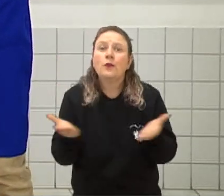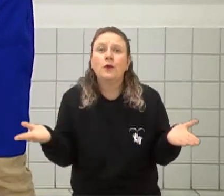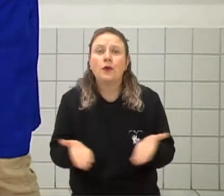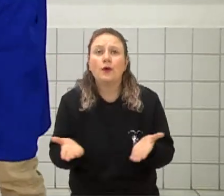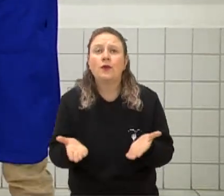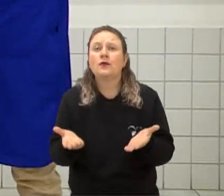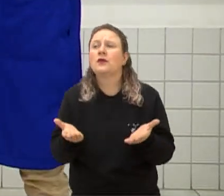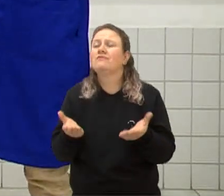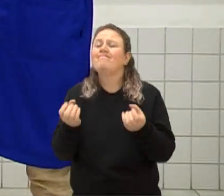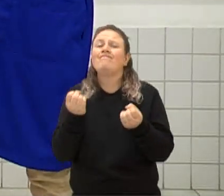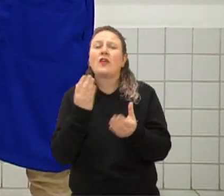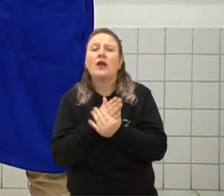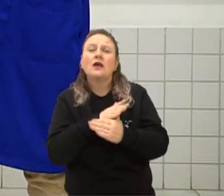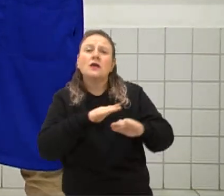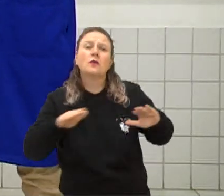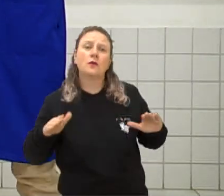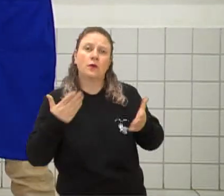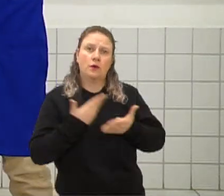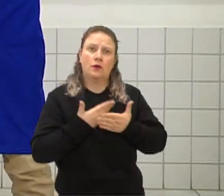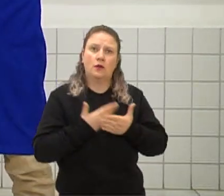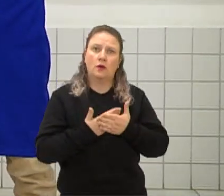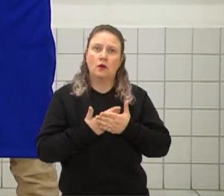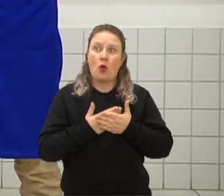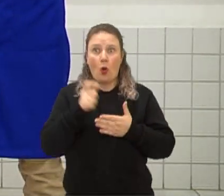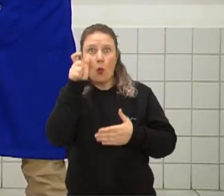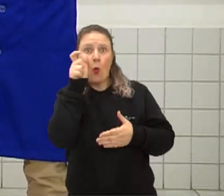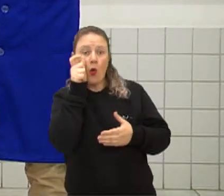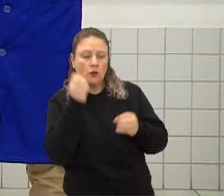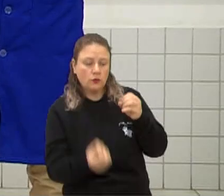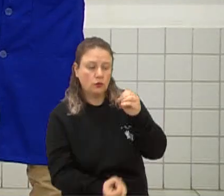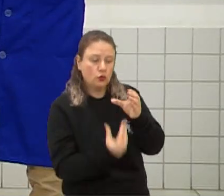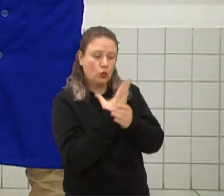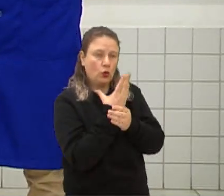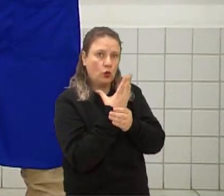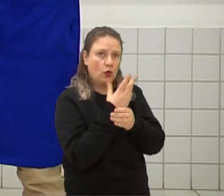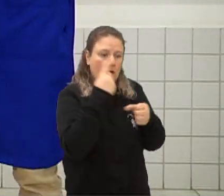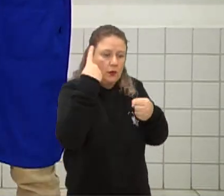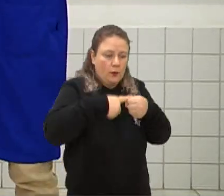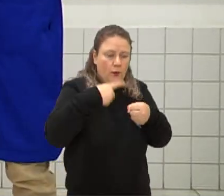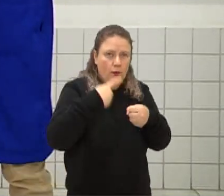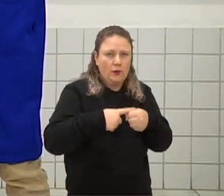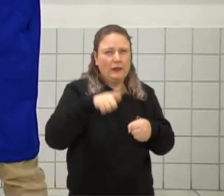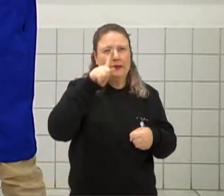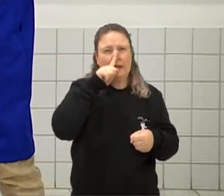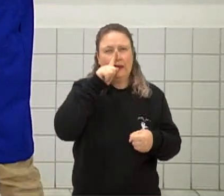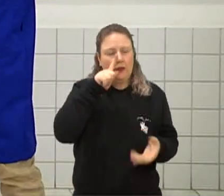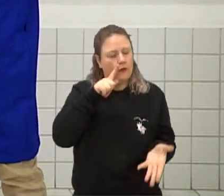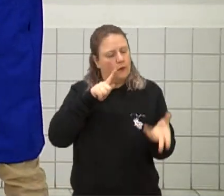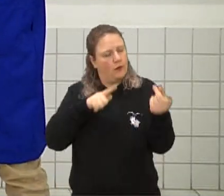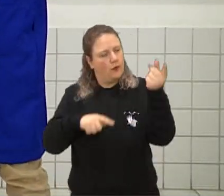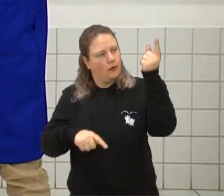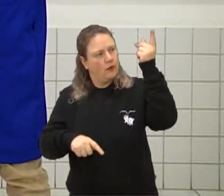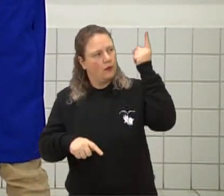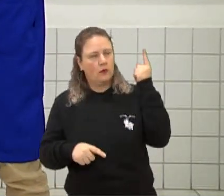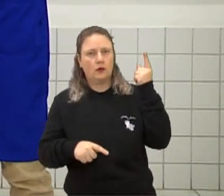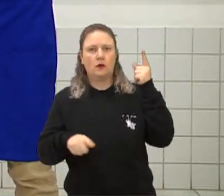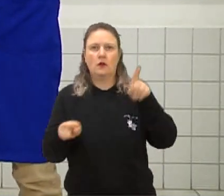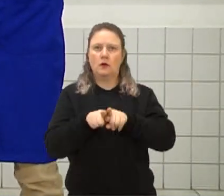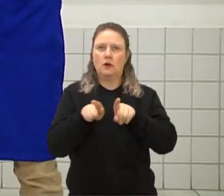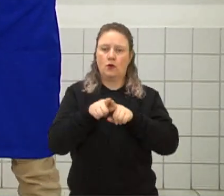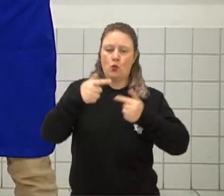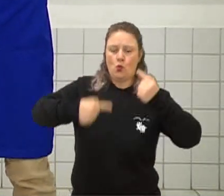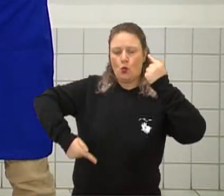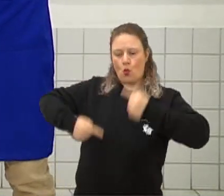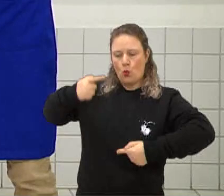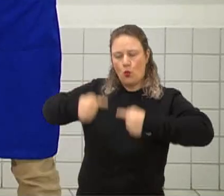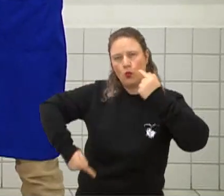estamos terminando a nossa aula. Hoje a gente viu o surgimento da polis lá na Grécia Antiga, nós vimos os regimes políticos que existiam